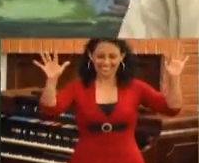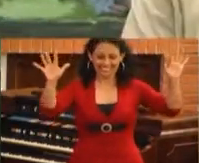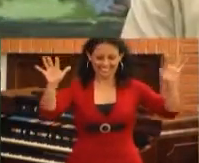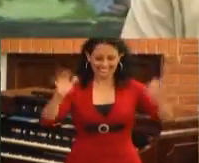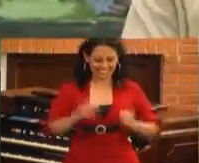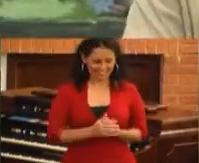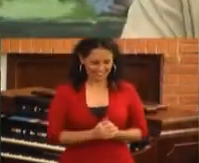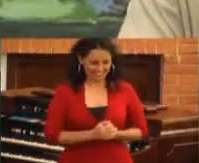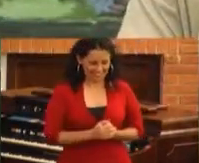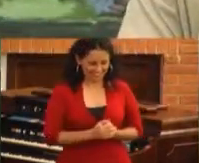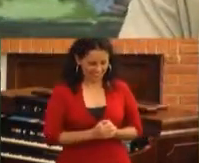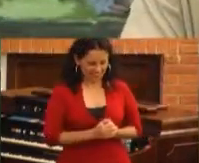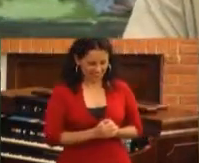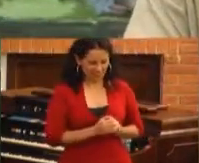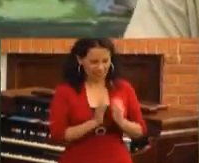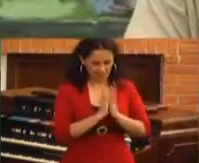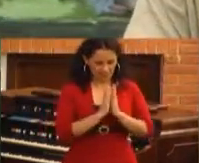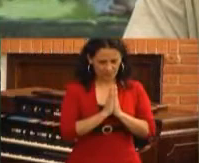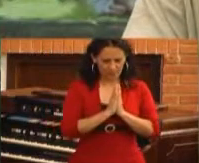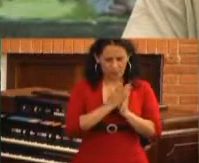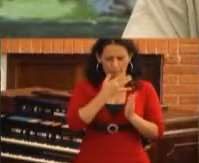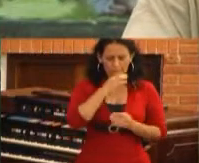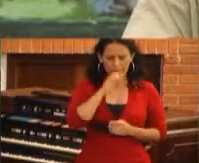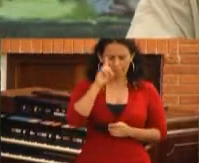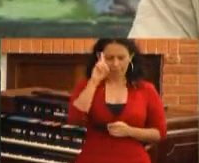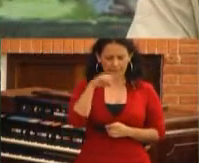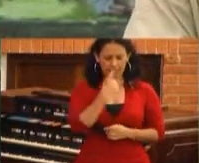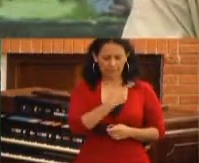Estamos diante da Tua palavra, querido Pai.